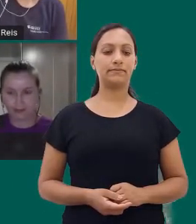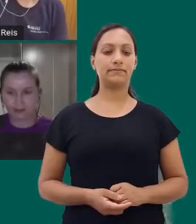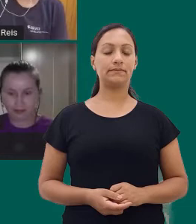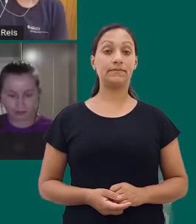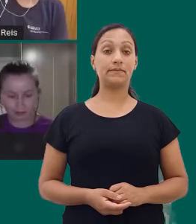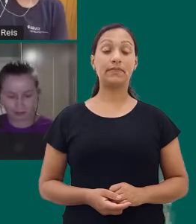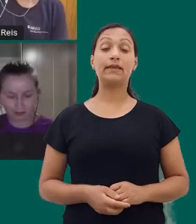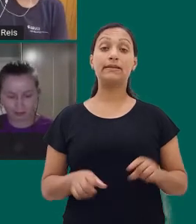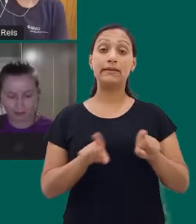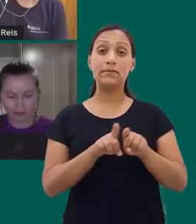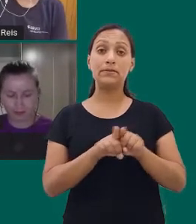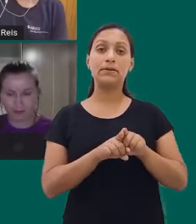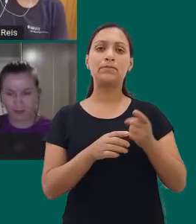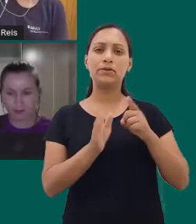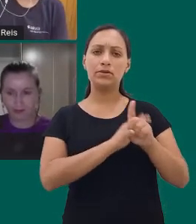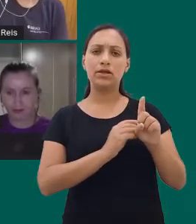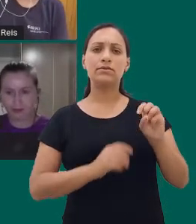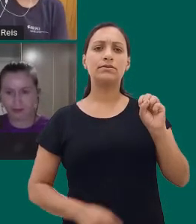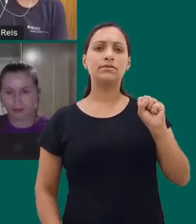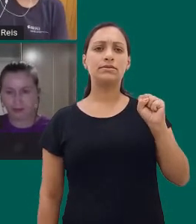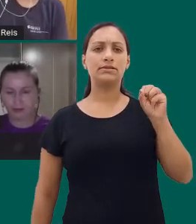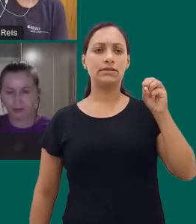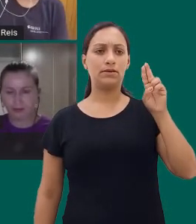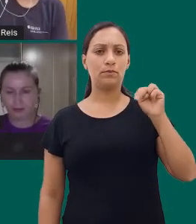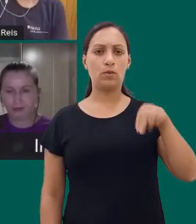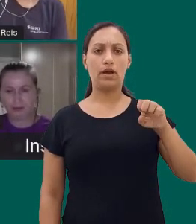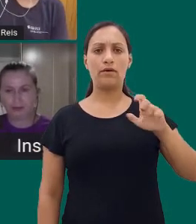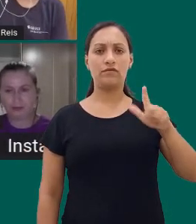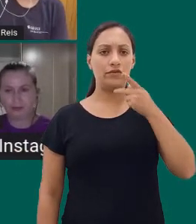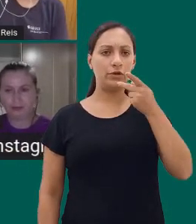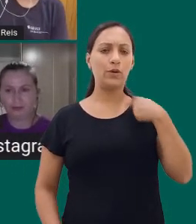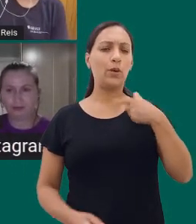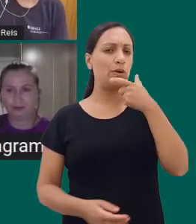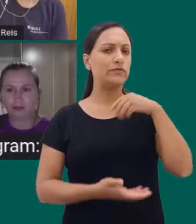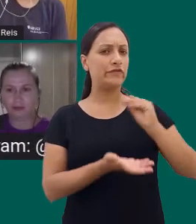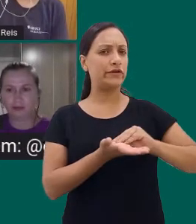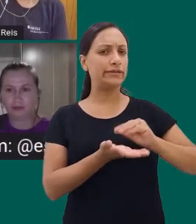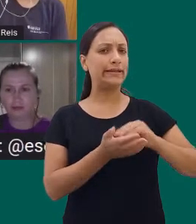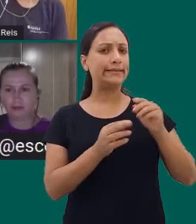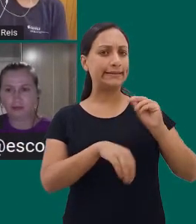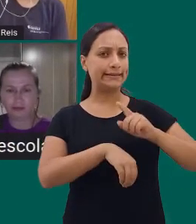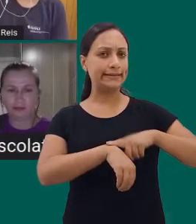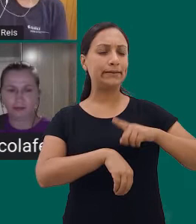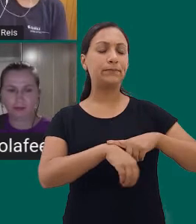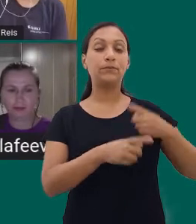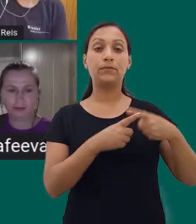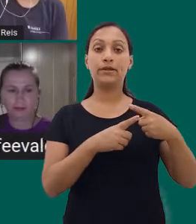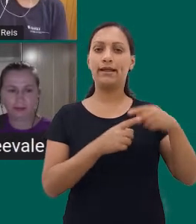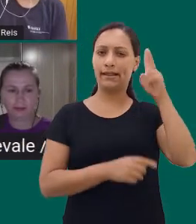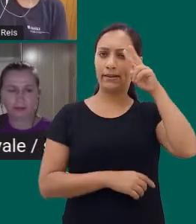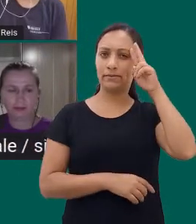Gente, eu queria perguntar, o Samuel falou, eu imagino que vai faltar tempo para a gente, né? Lembra que a gente falou na